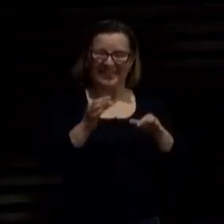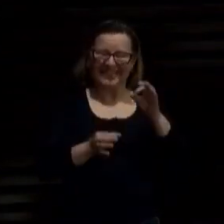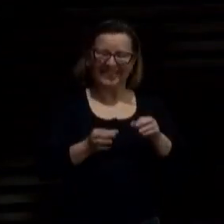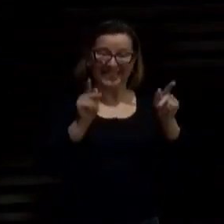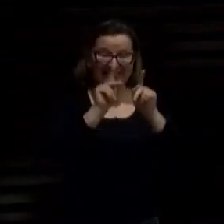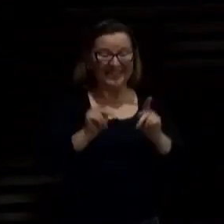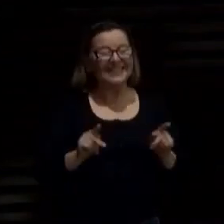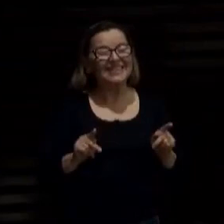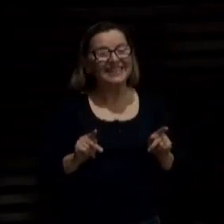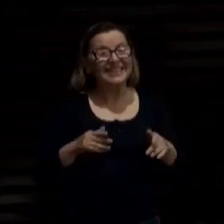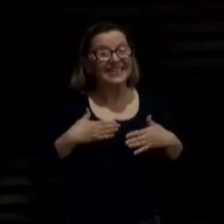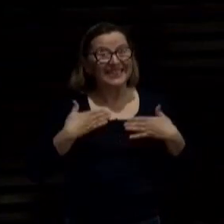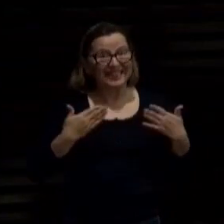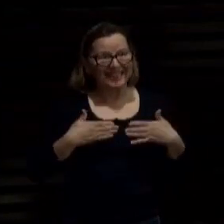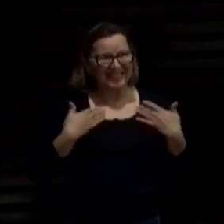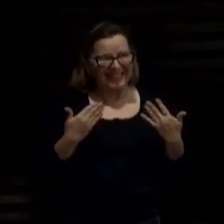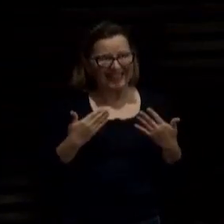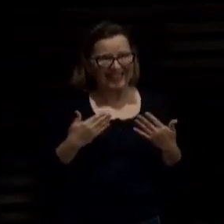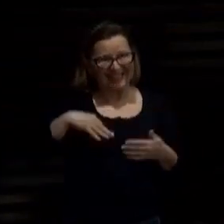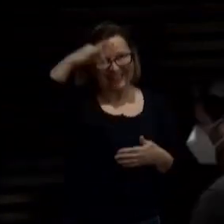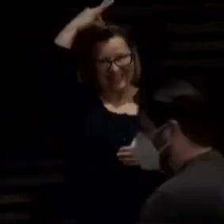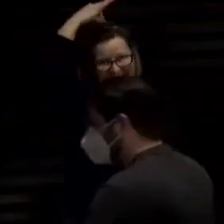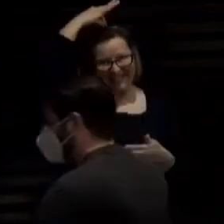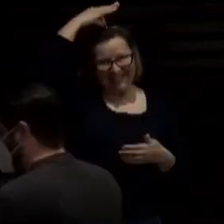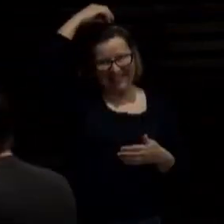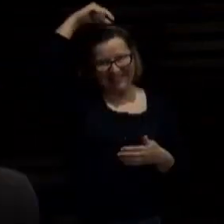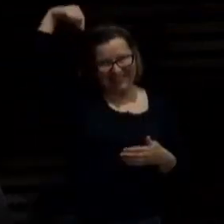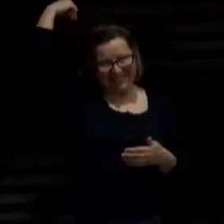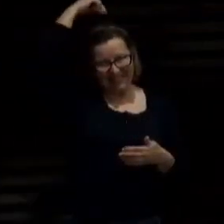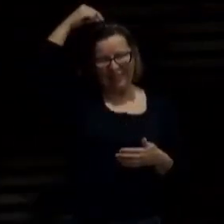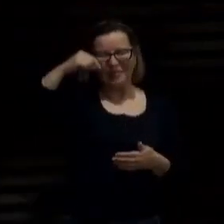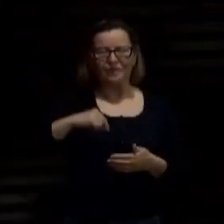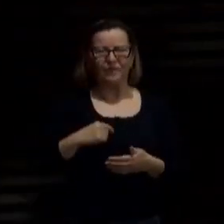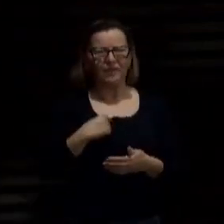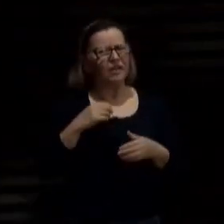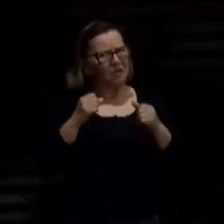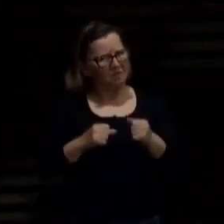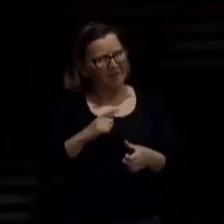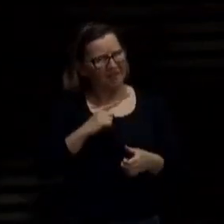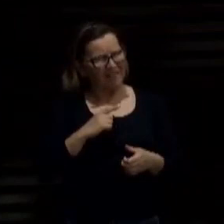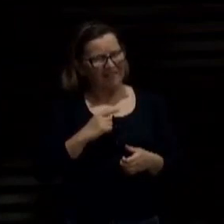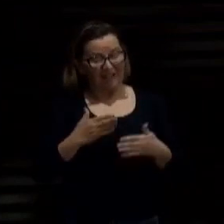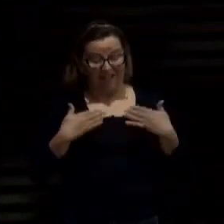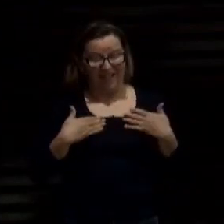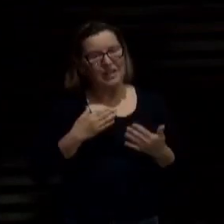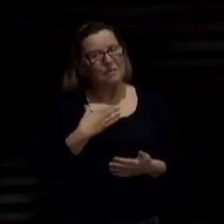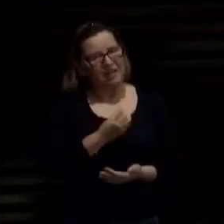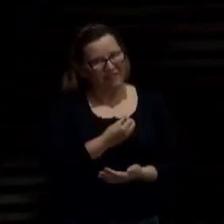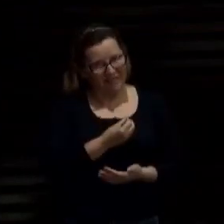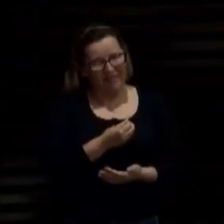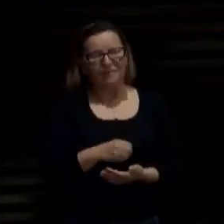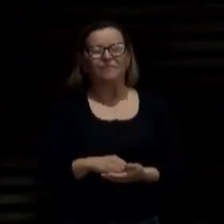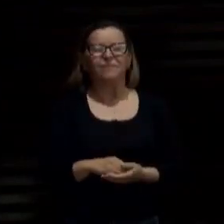e alegria no Espírito Santo. Eu posso ter alegria em minha vida?